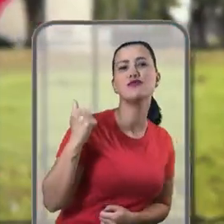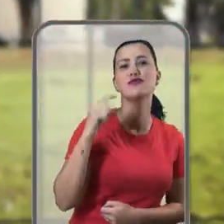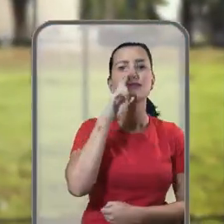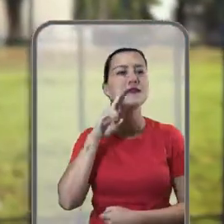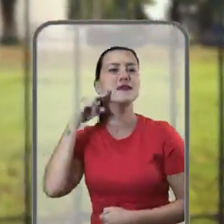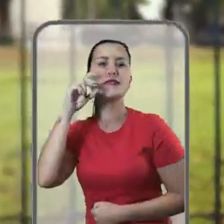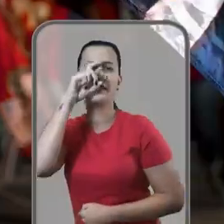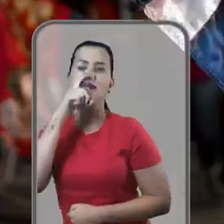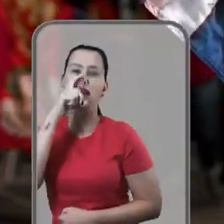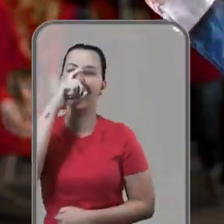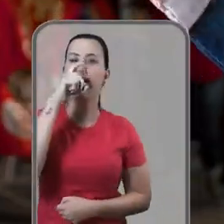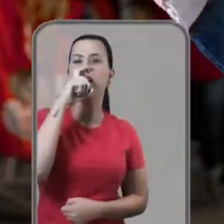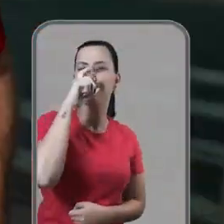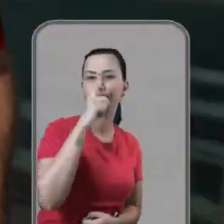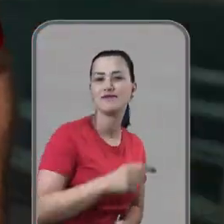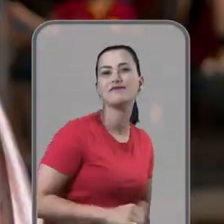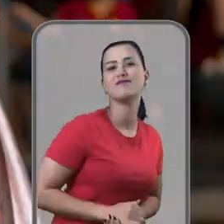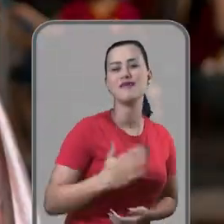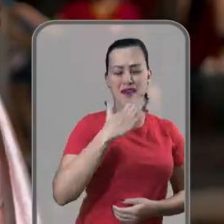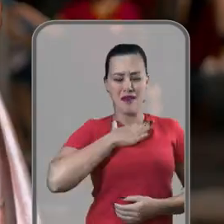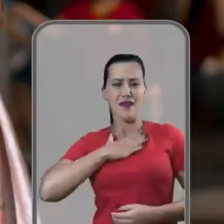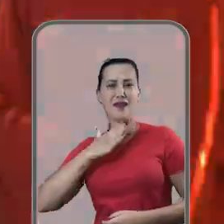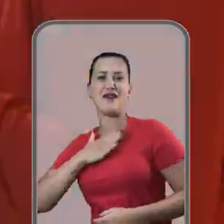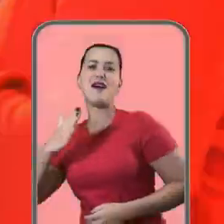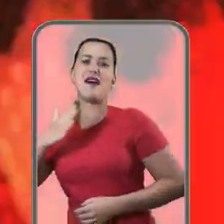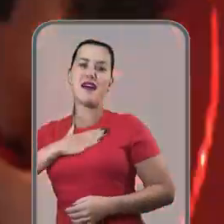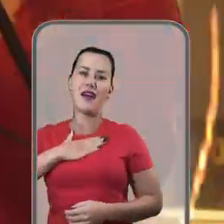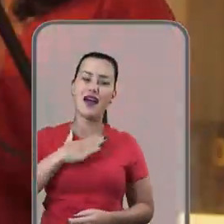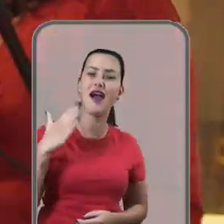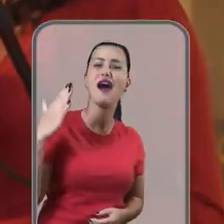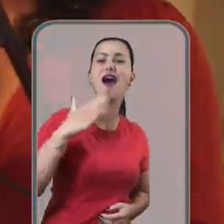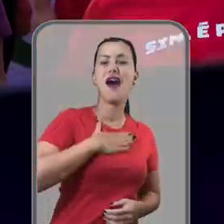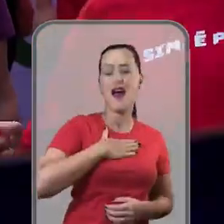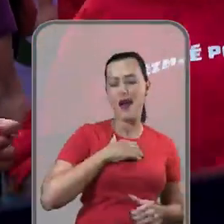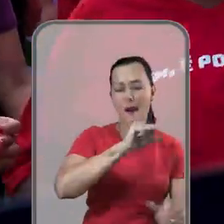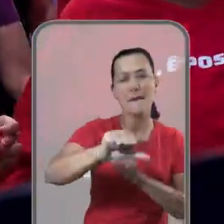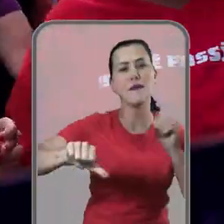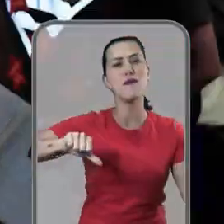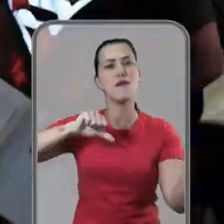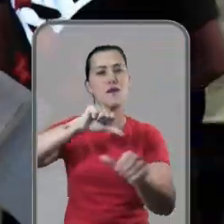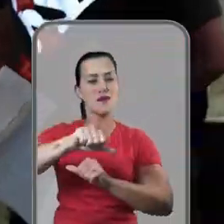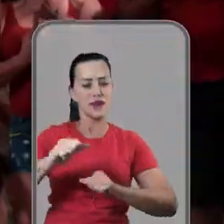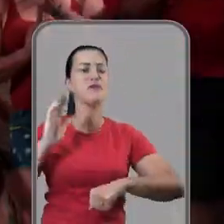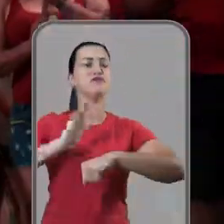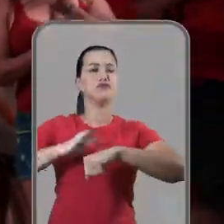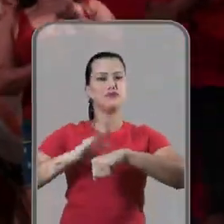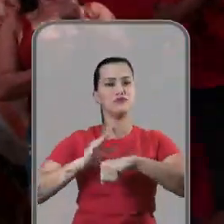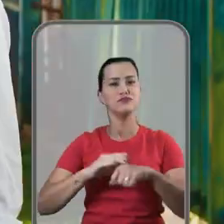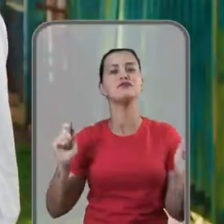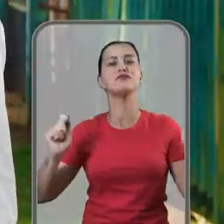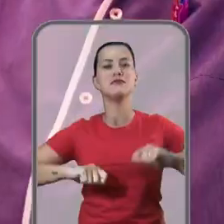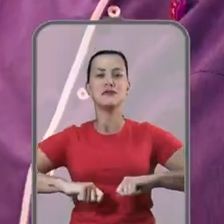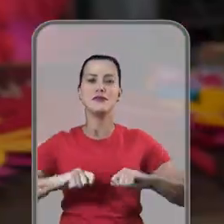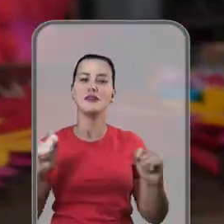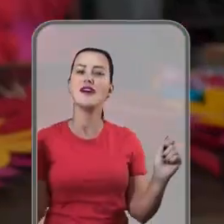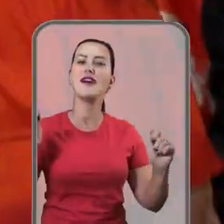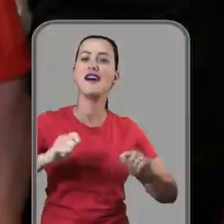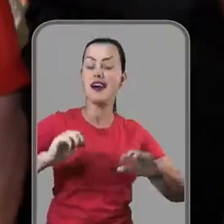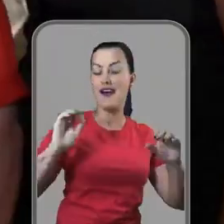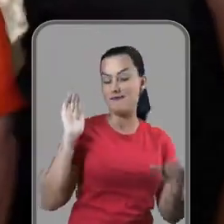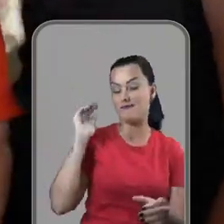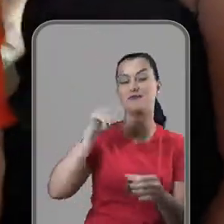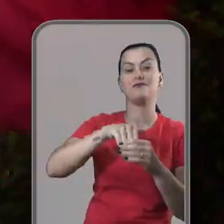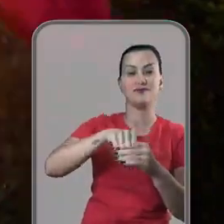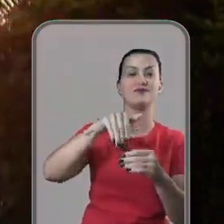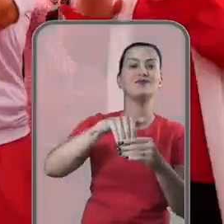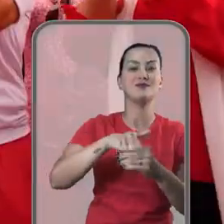Camila e Zeca. Bate no peito, está na hora de fazer bem feito.